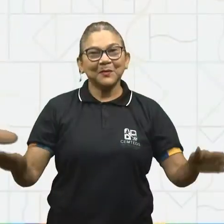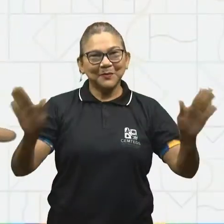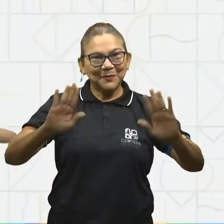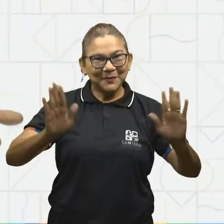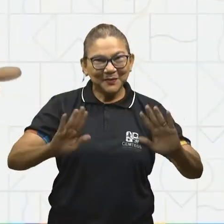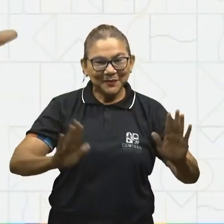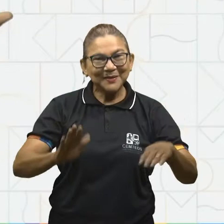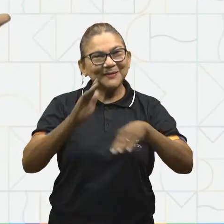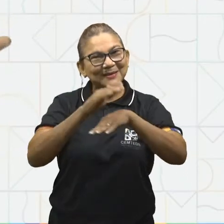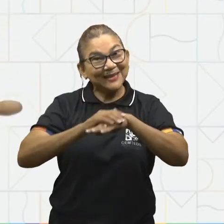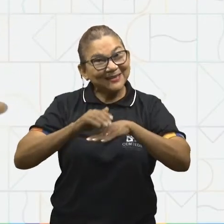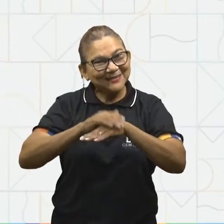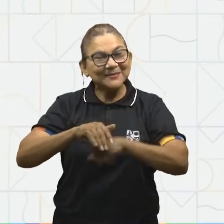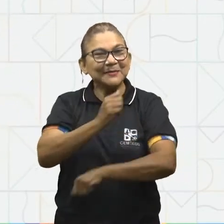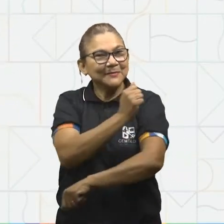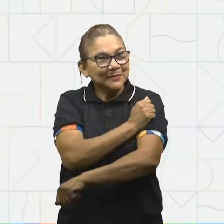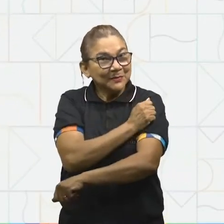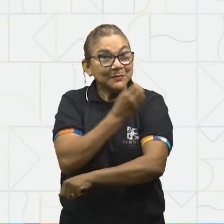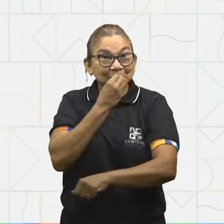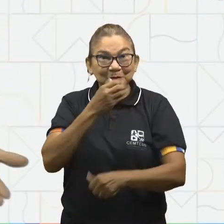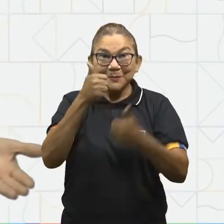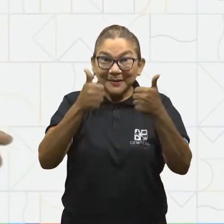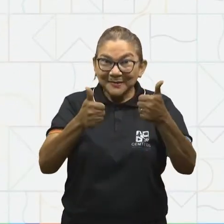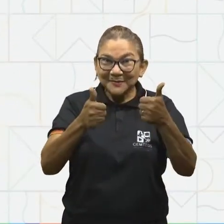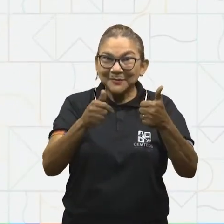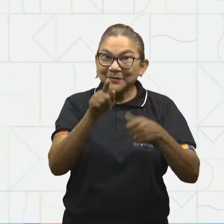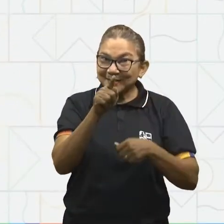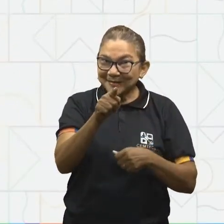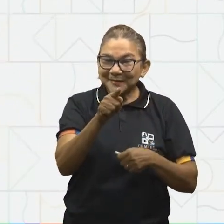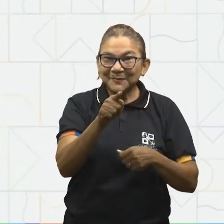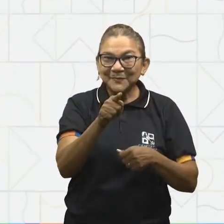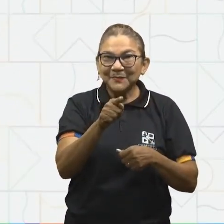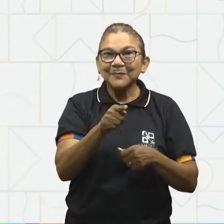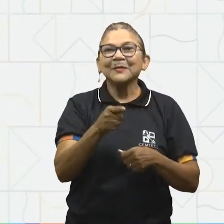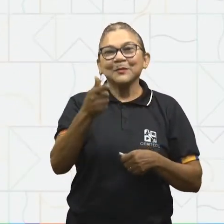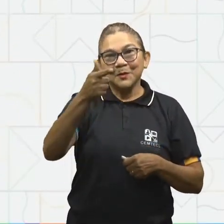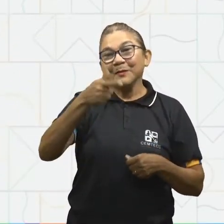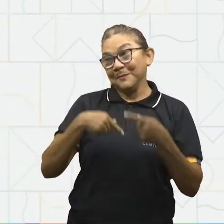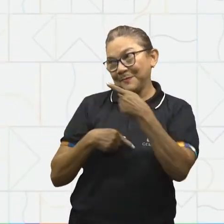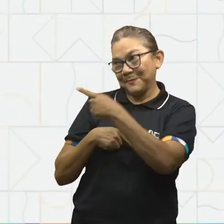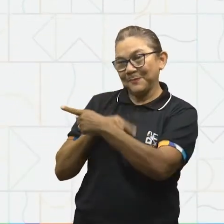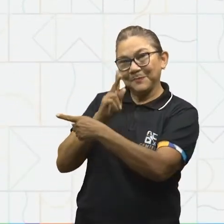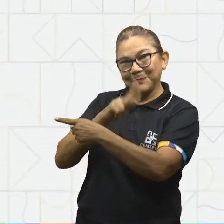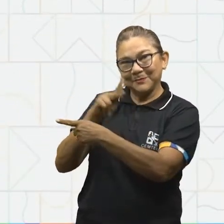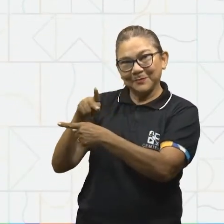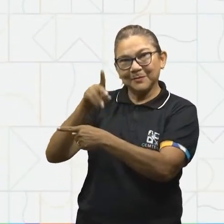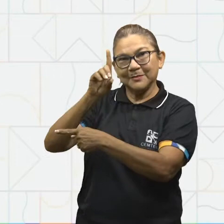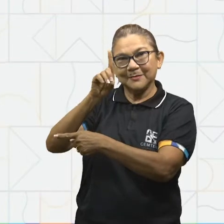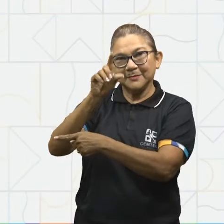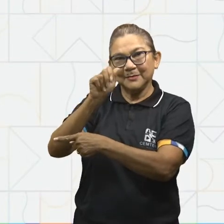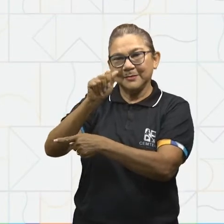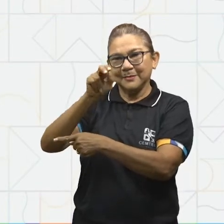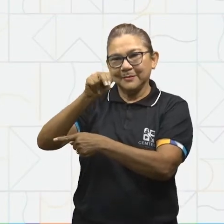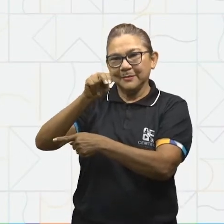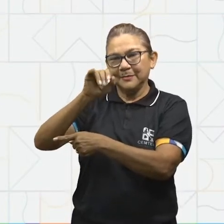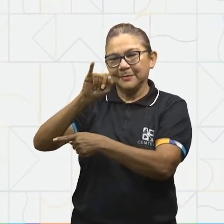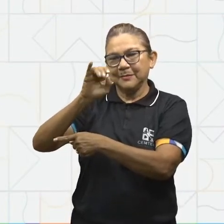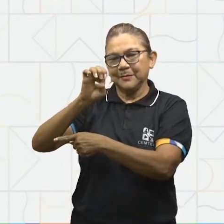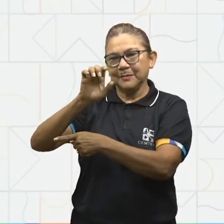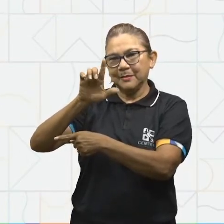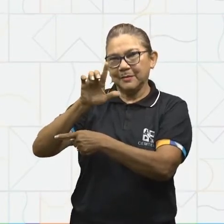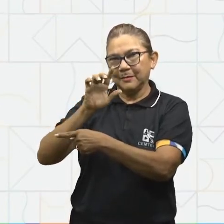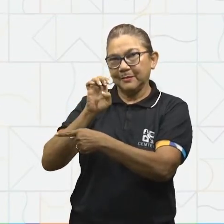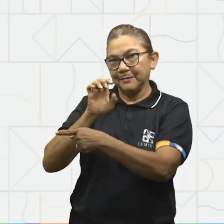Oi, oi, querido estudante, tudo bem com você? Novamente estou por aqui. Sou a professora Daniele Nunes.